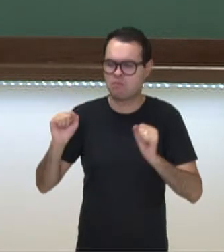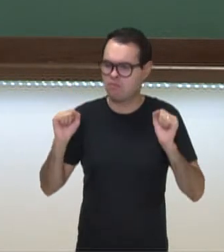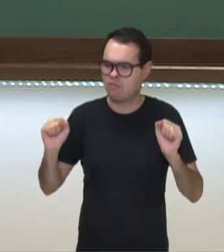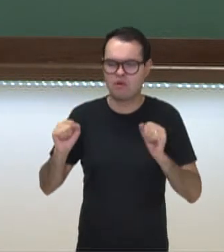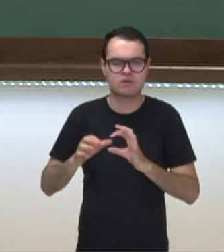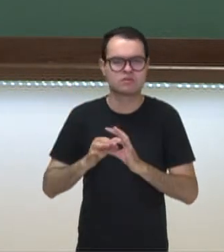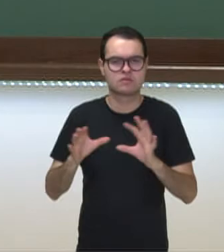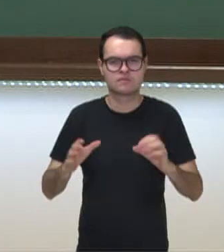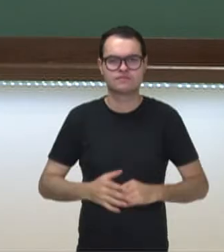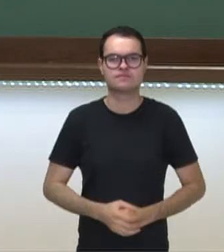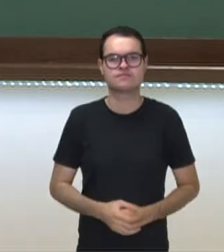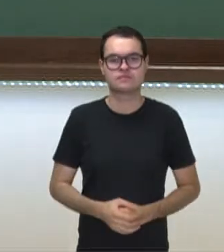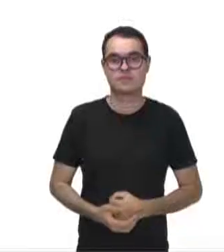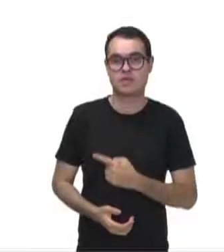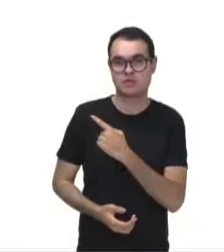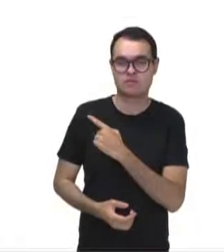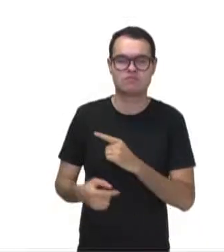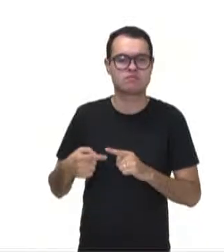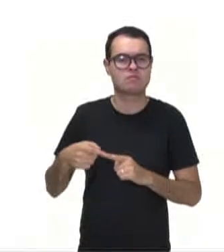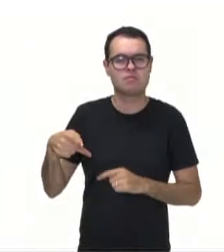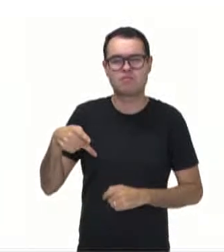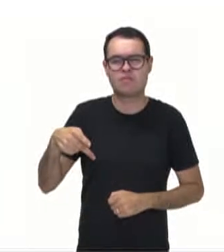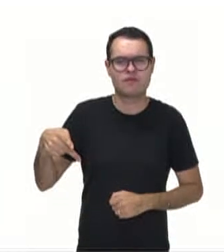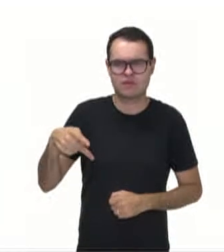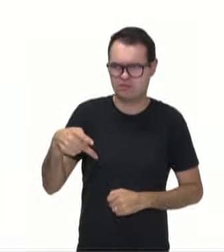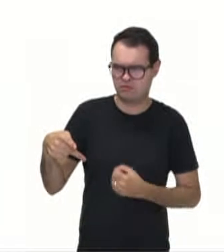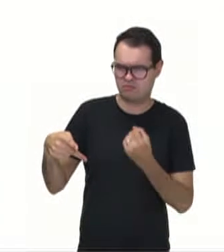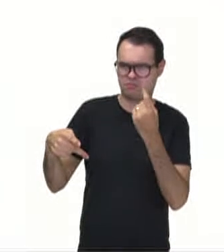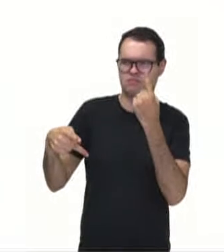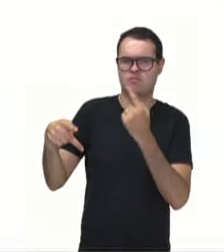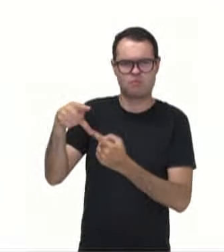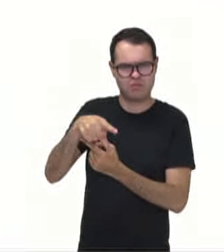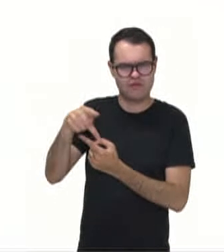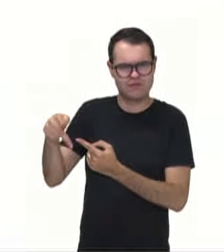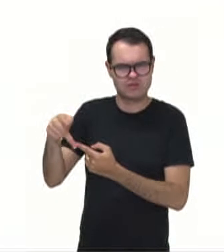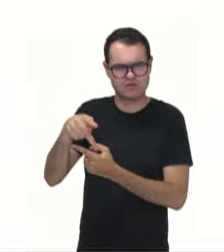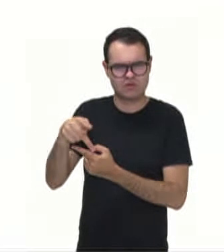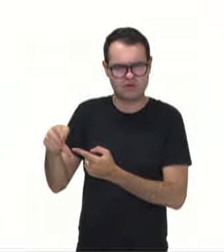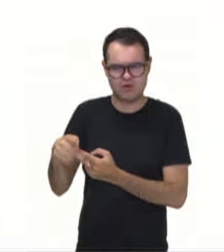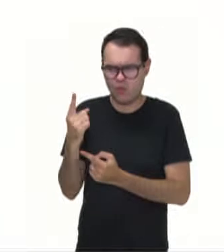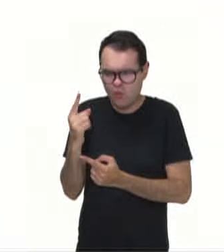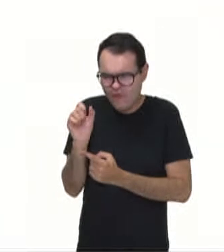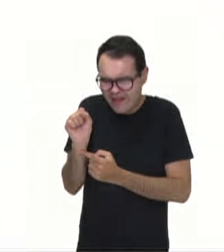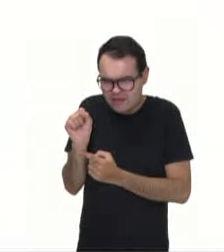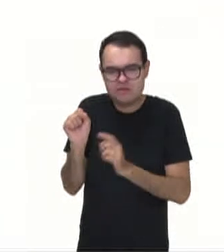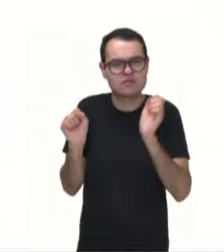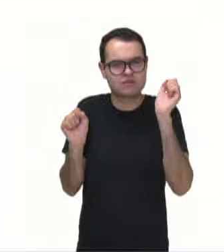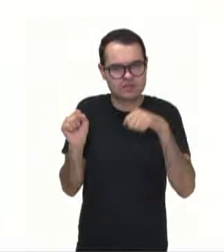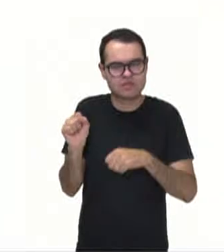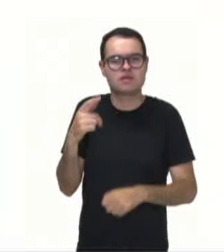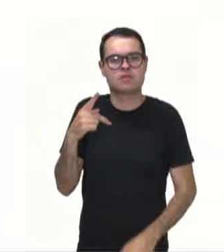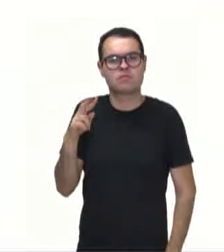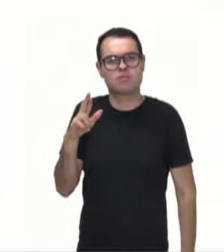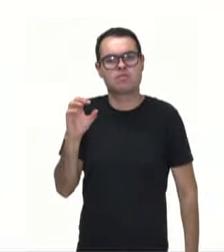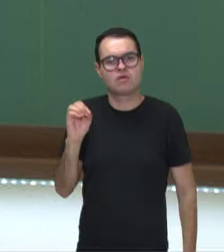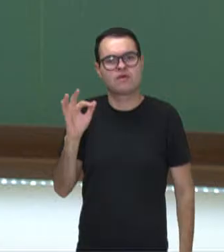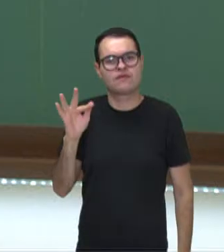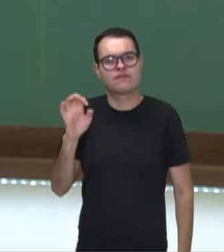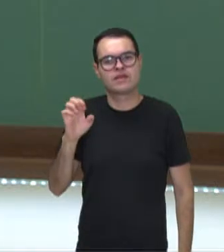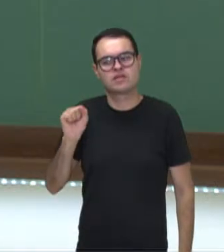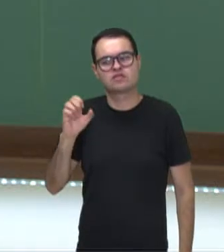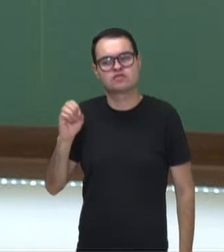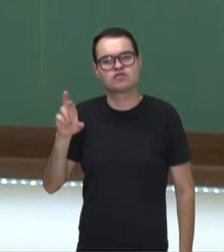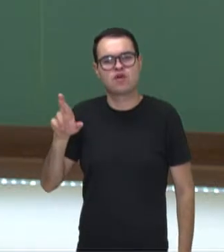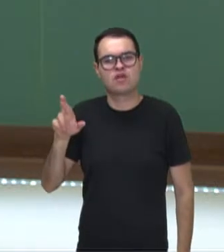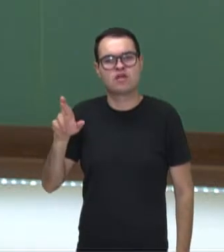aqui. Aqui, ó, professor. Professor com um S, sim, professor, só um parênteses. Professor, na